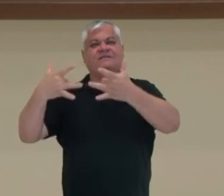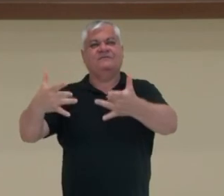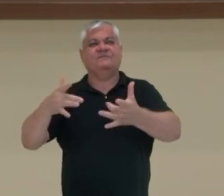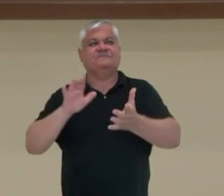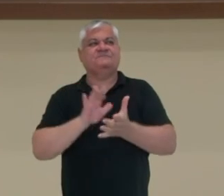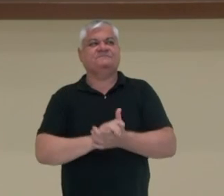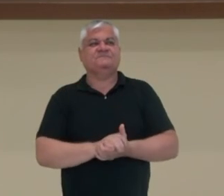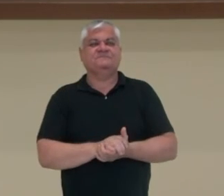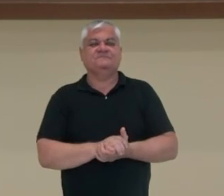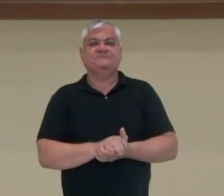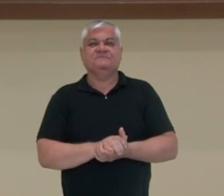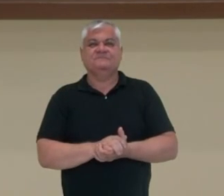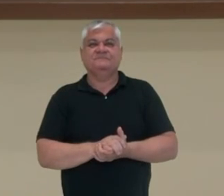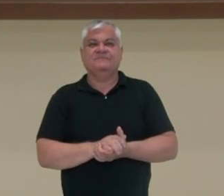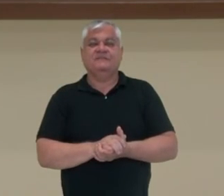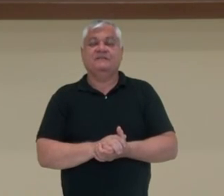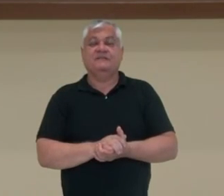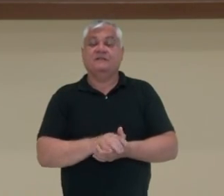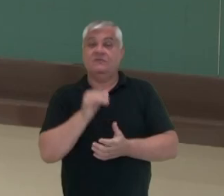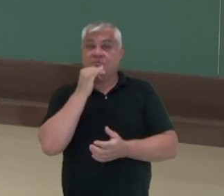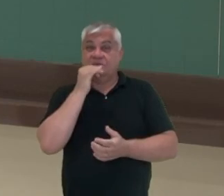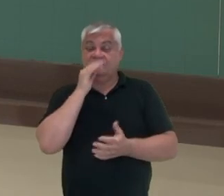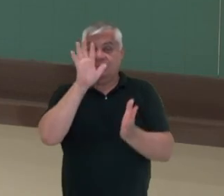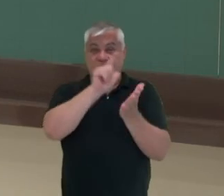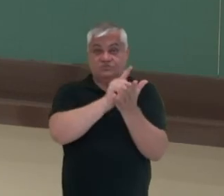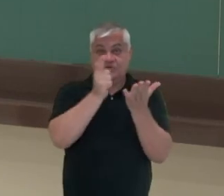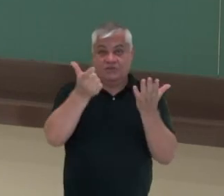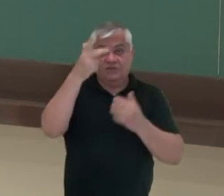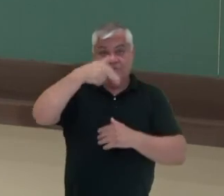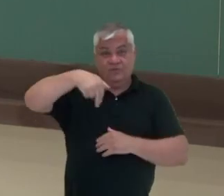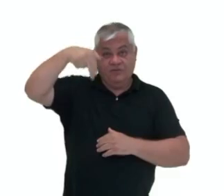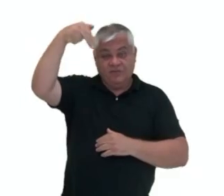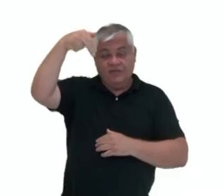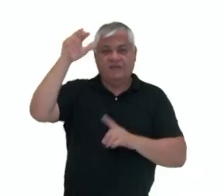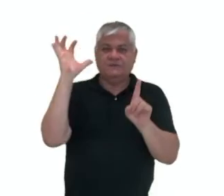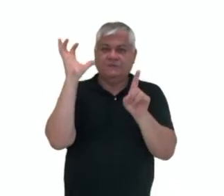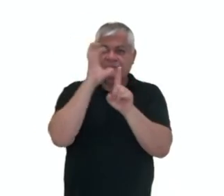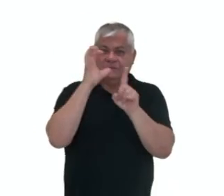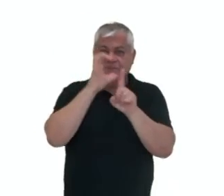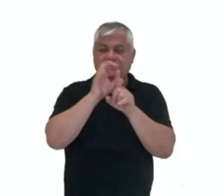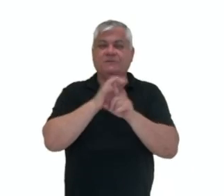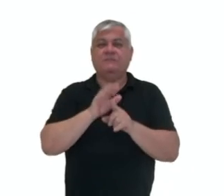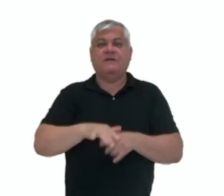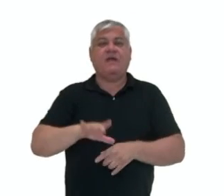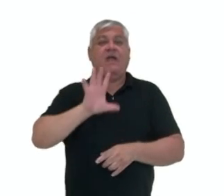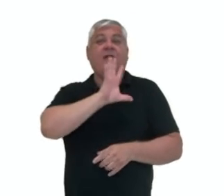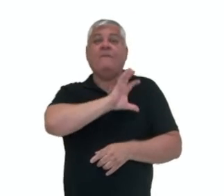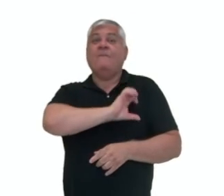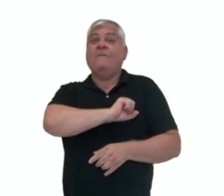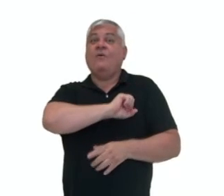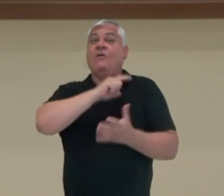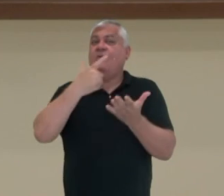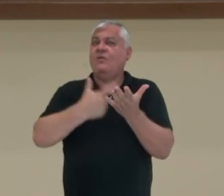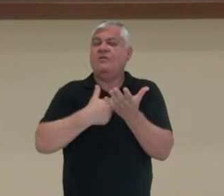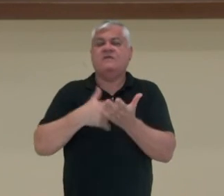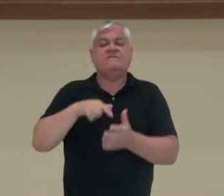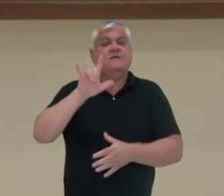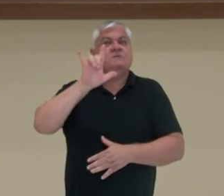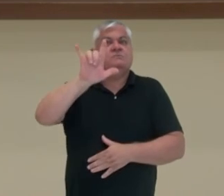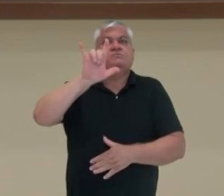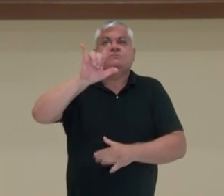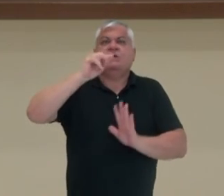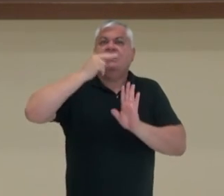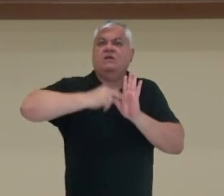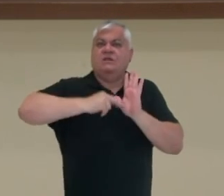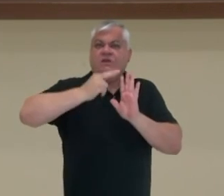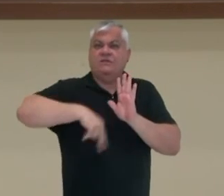né? Então, o Diário do Nordeste, contagiado pela bibliofilia e pela paixão de leitura, fez